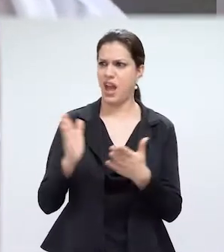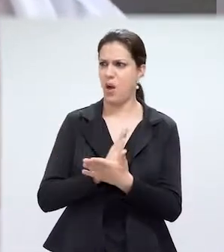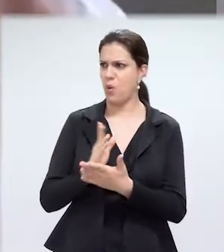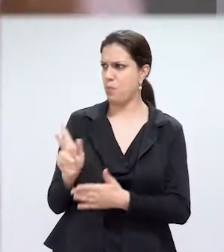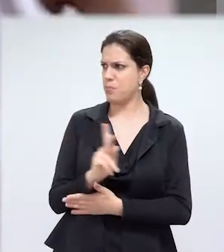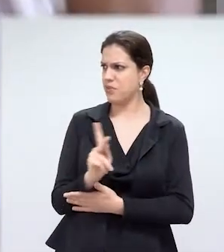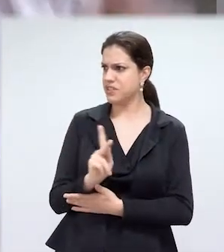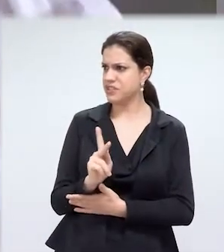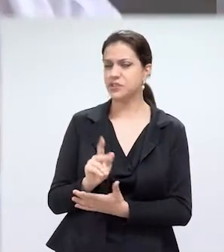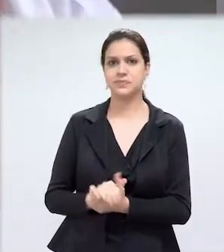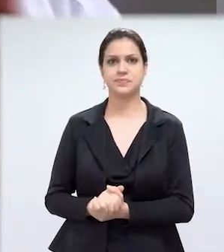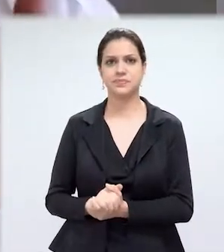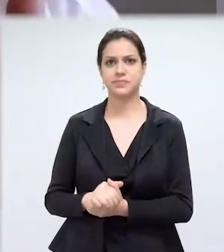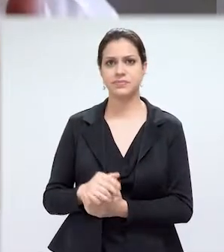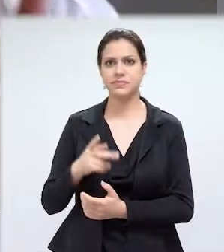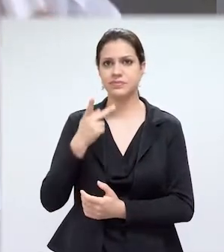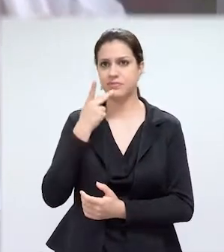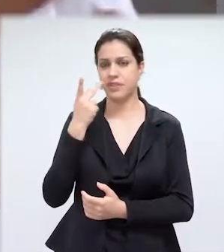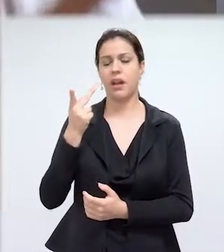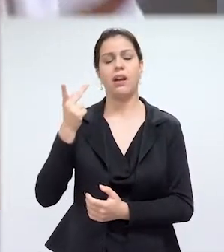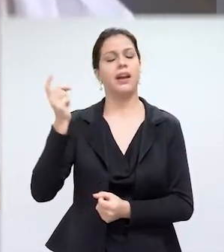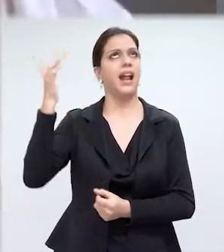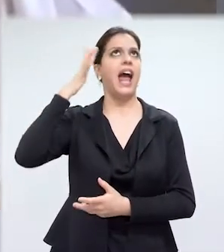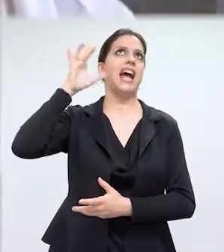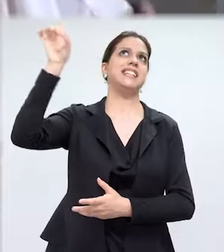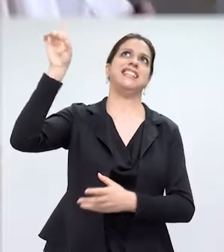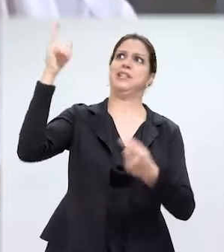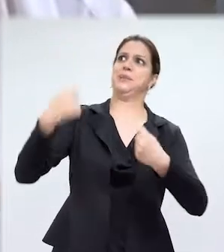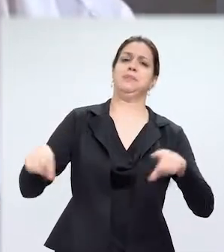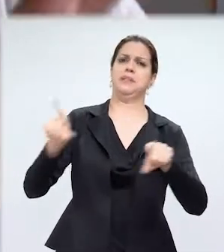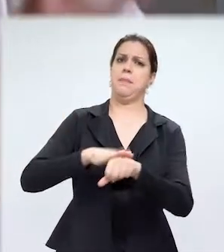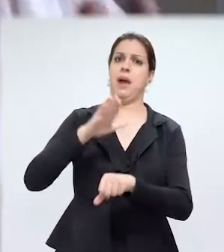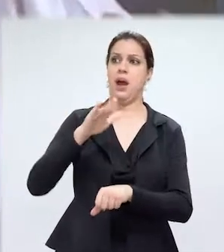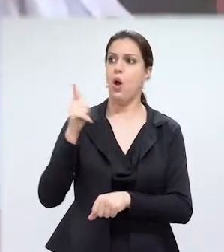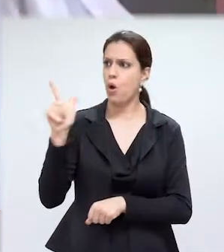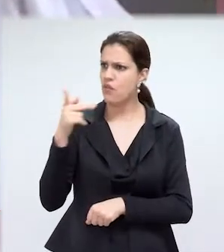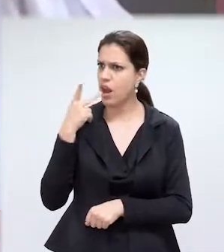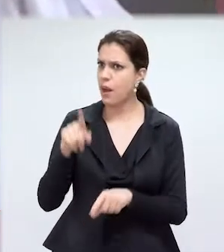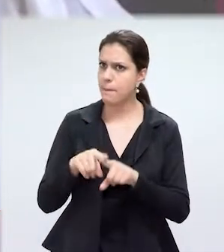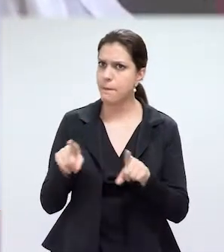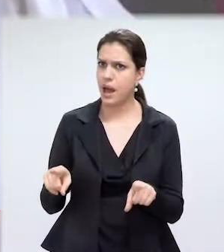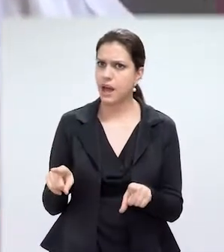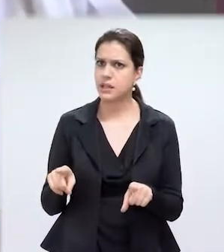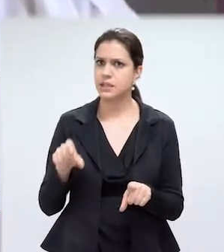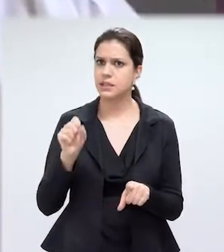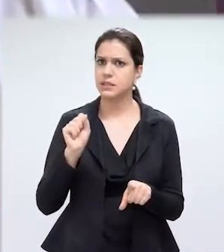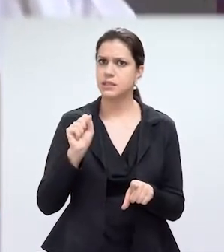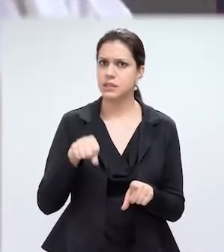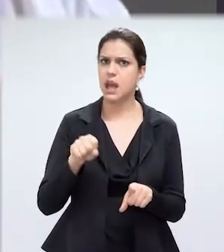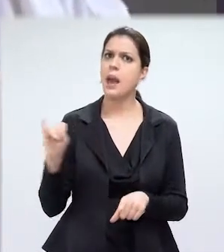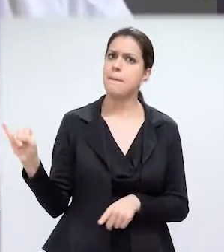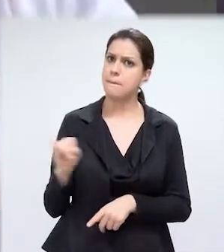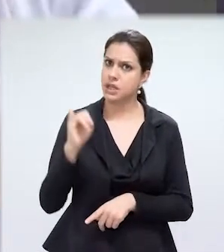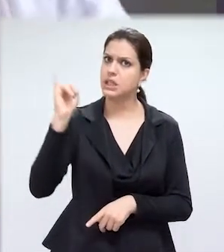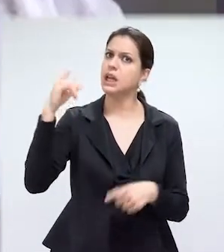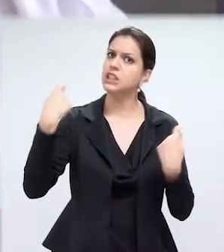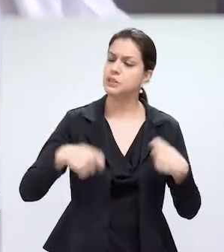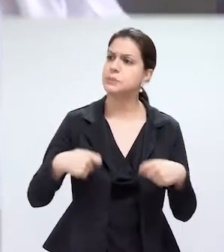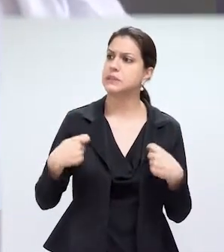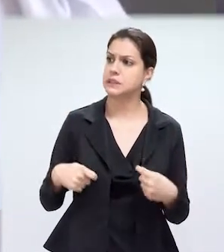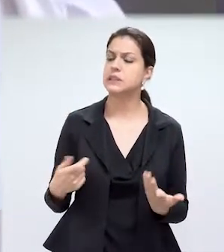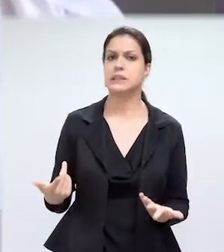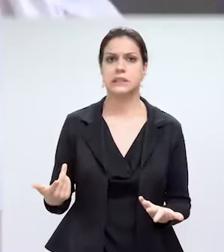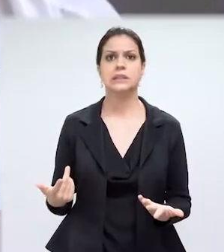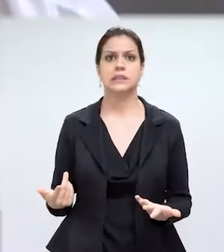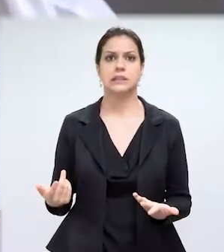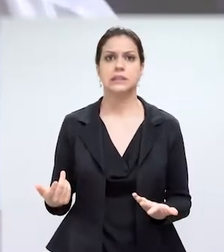E aí, isso gerou uma polêmica. Alguns professores dando graças a Deus por isso, outros falando, não, mas o cabeçalho